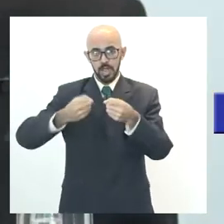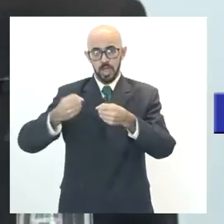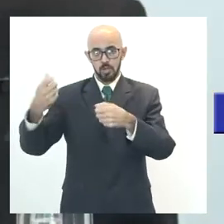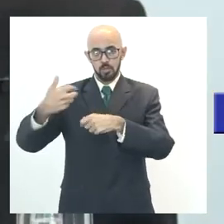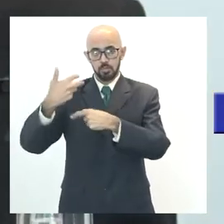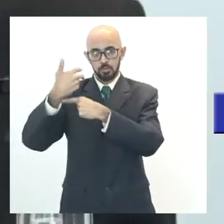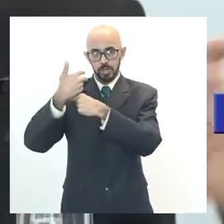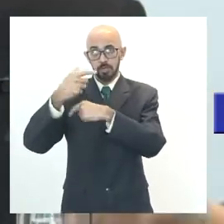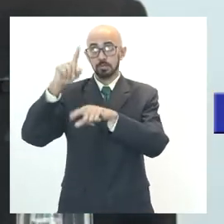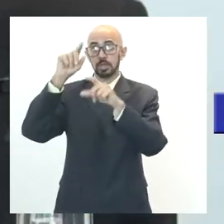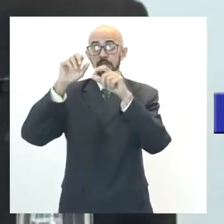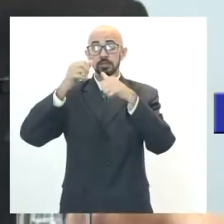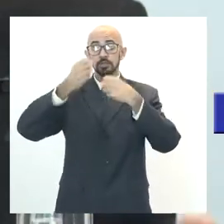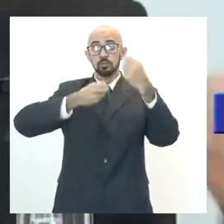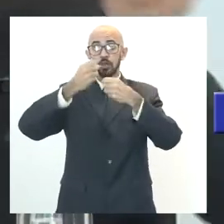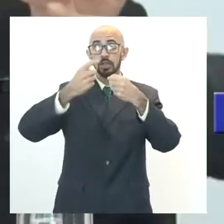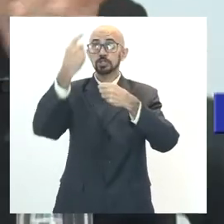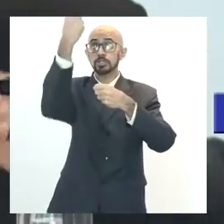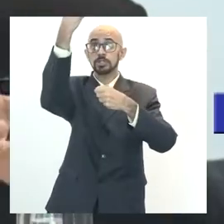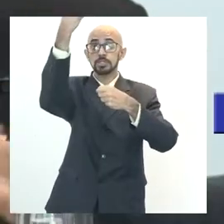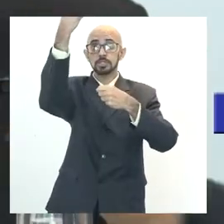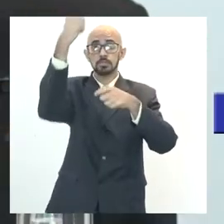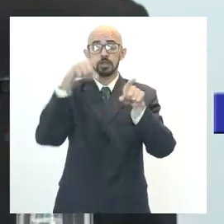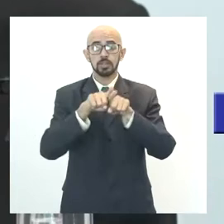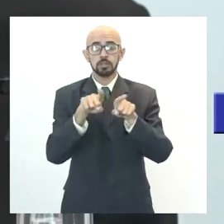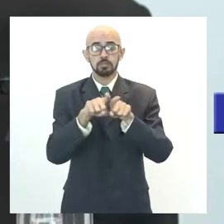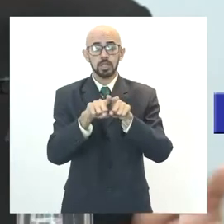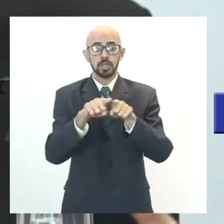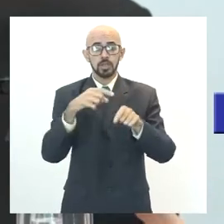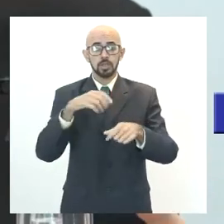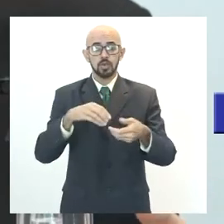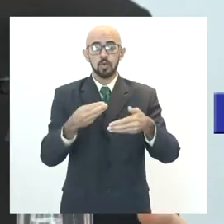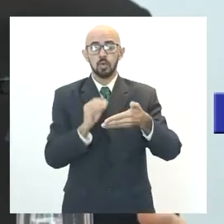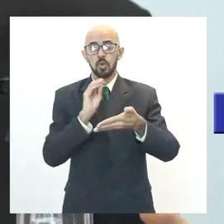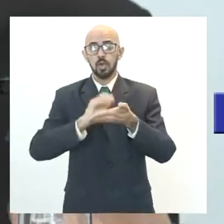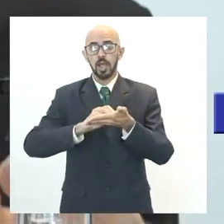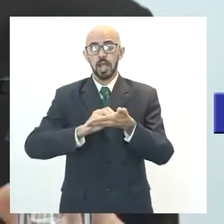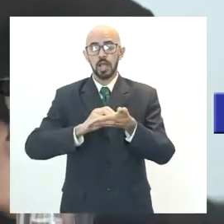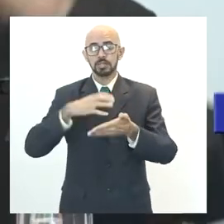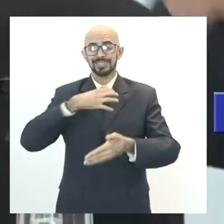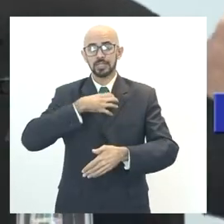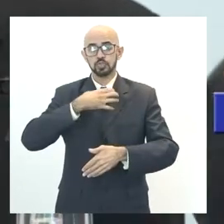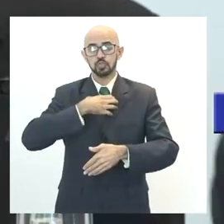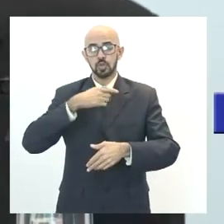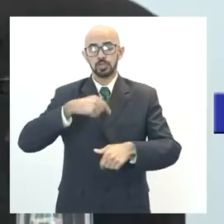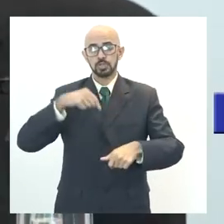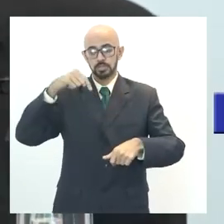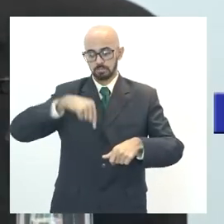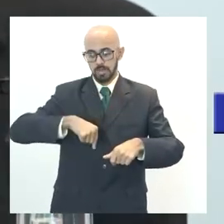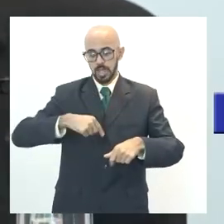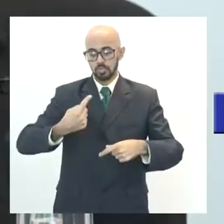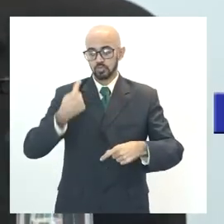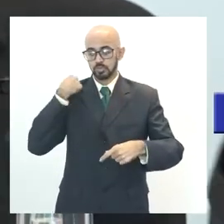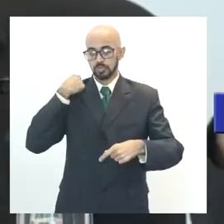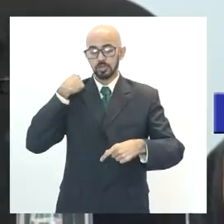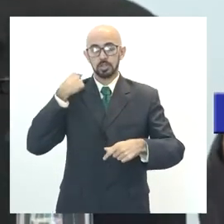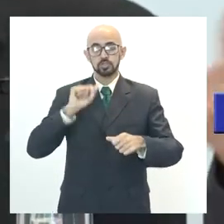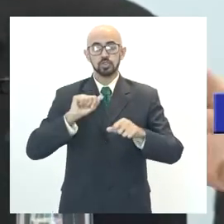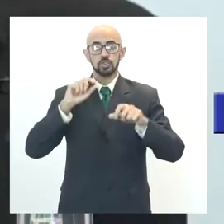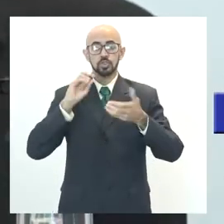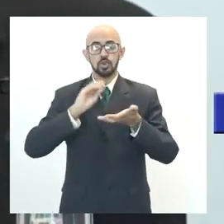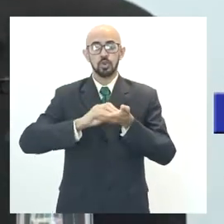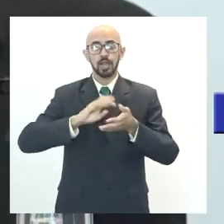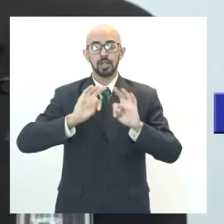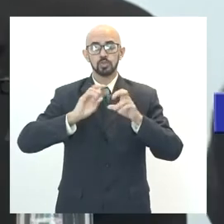cima do volante por uma câmera colocarmos sensores laterais e embaixo levar tudo para o computador Central que